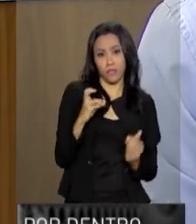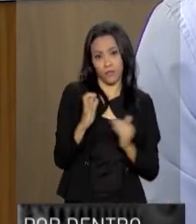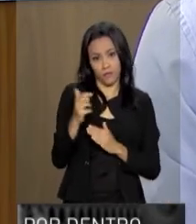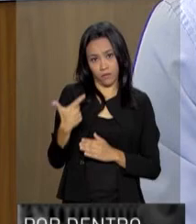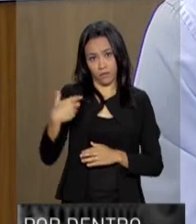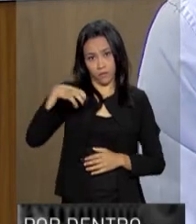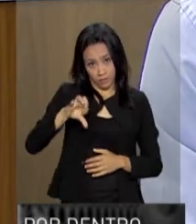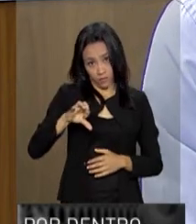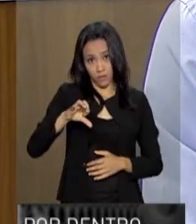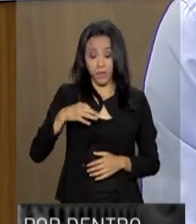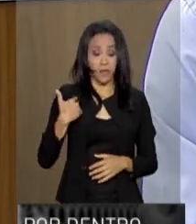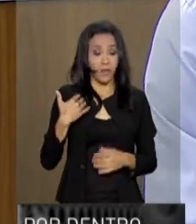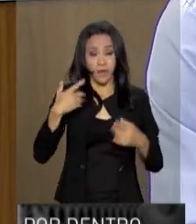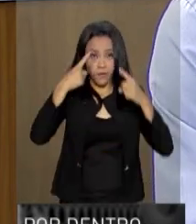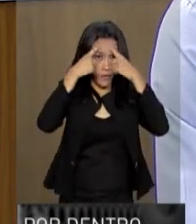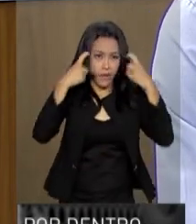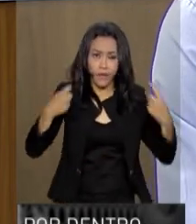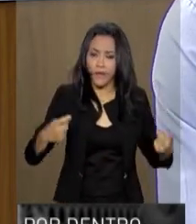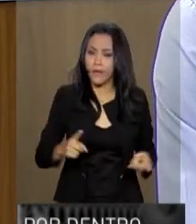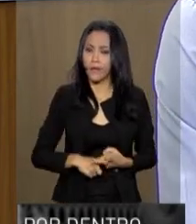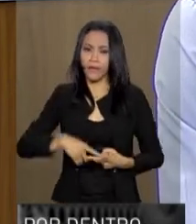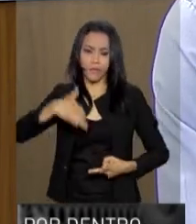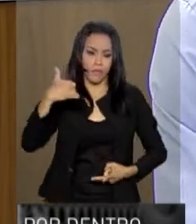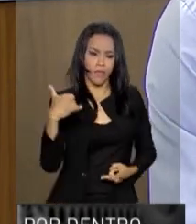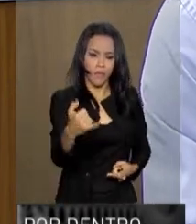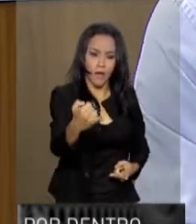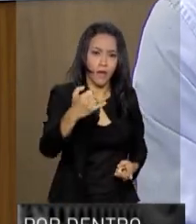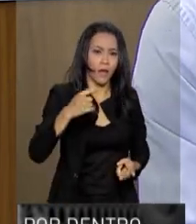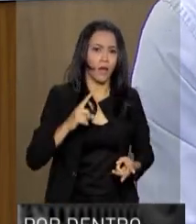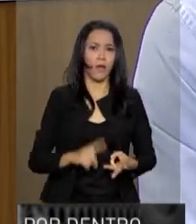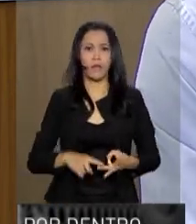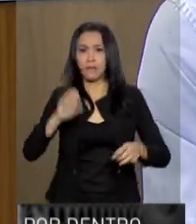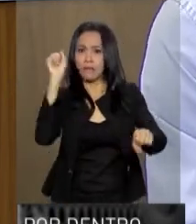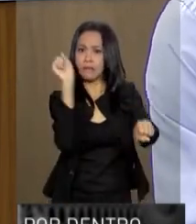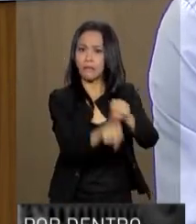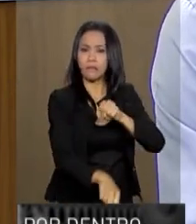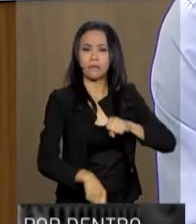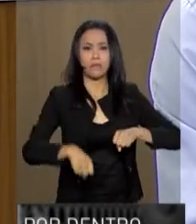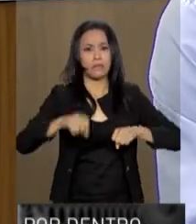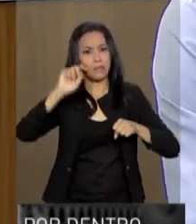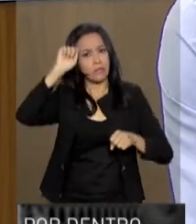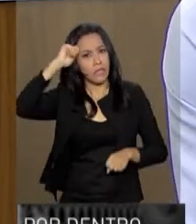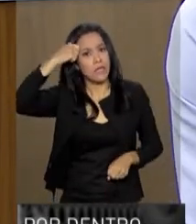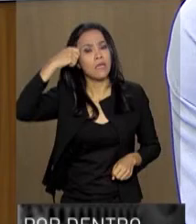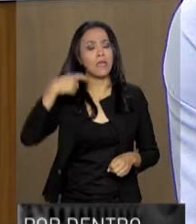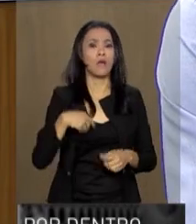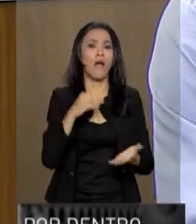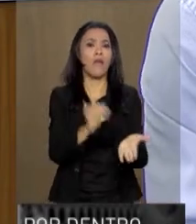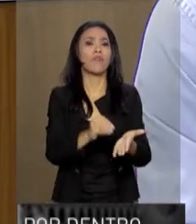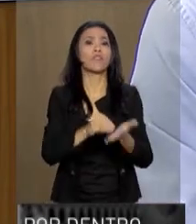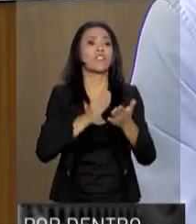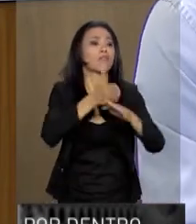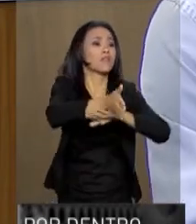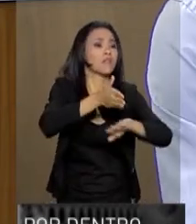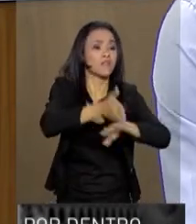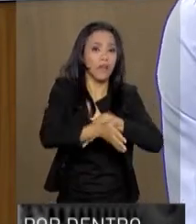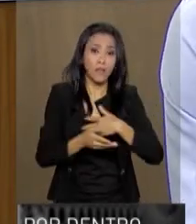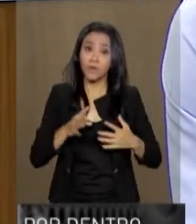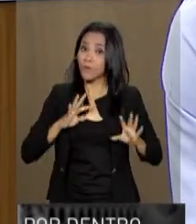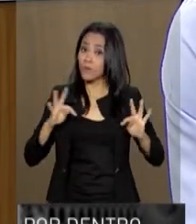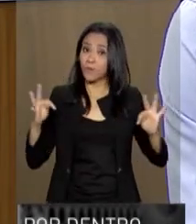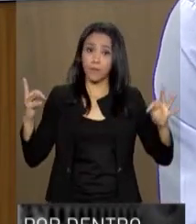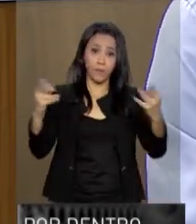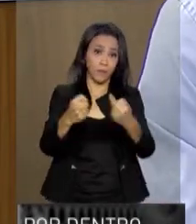o assassinato extermínio da juventude negra a falta de acesso à criminalidade têm atingido especialmente